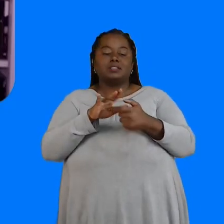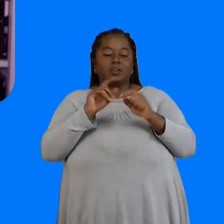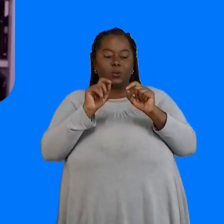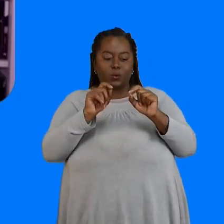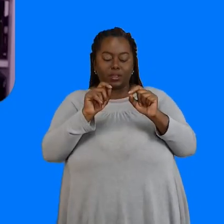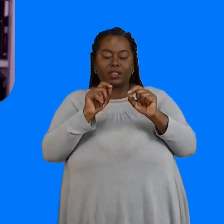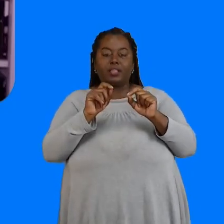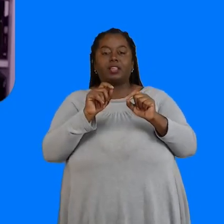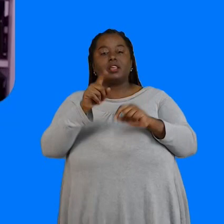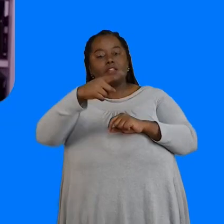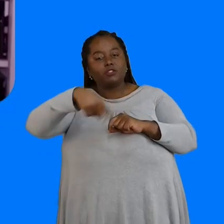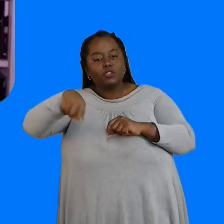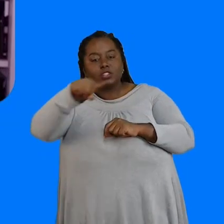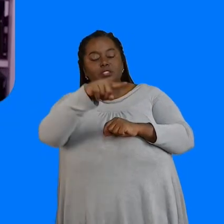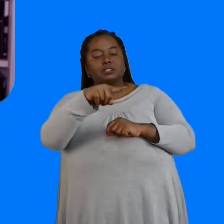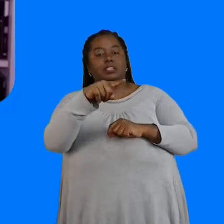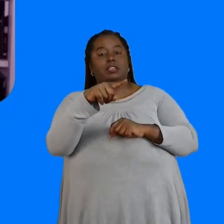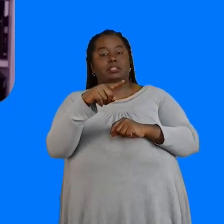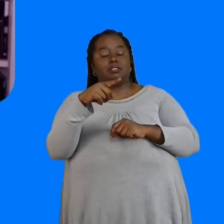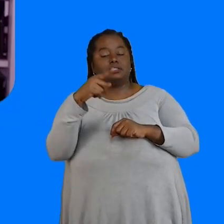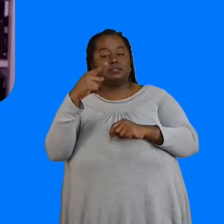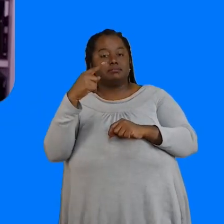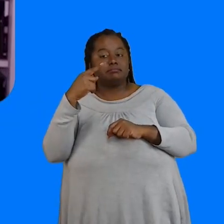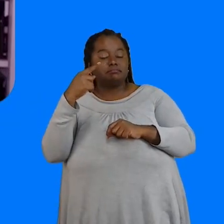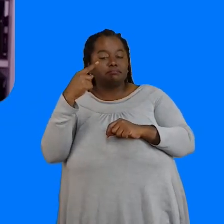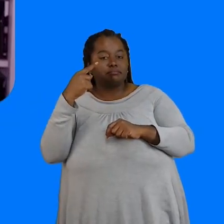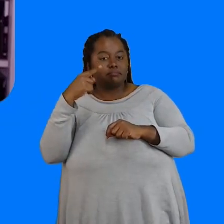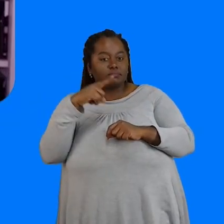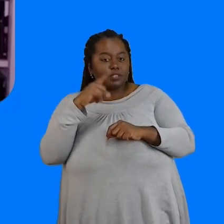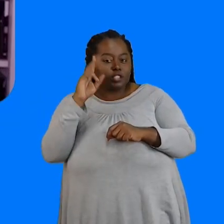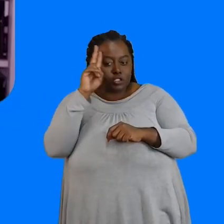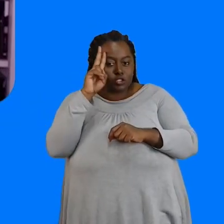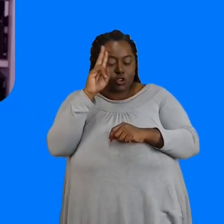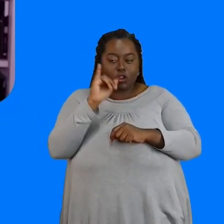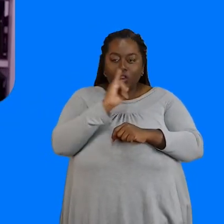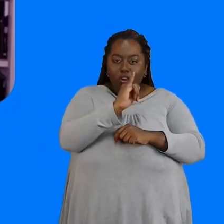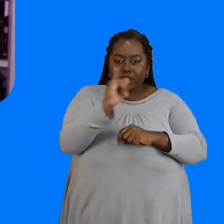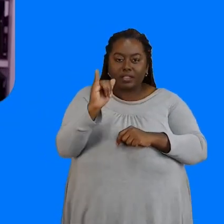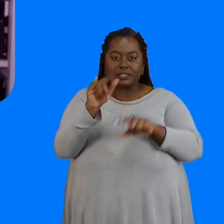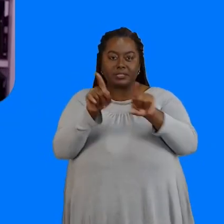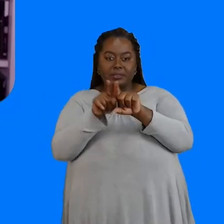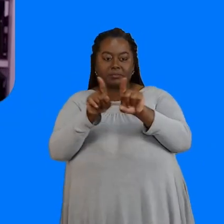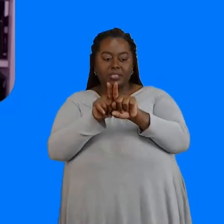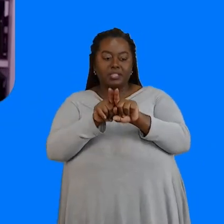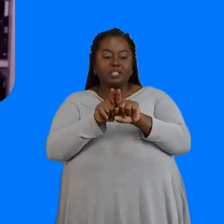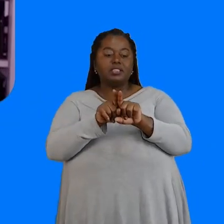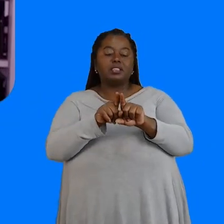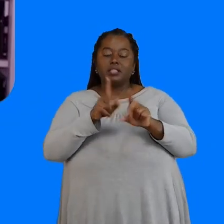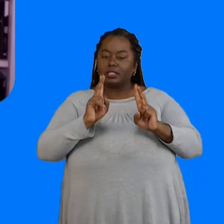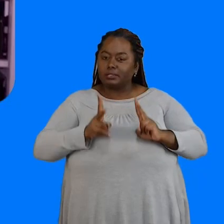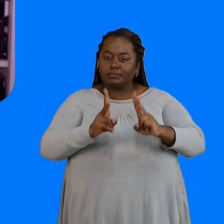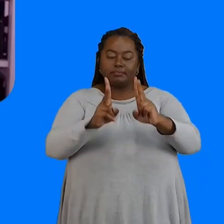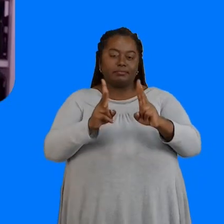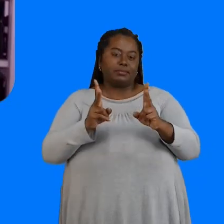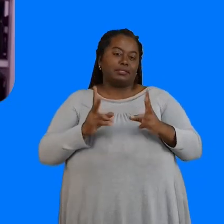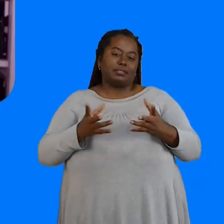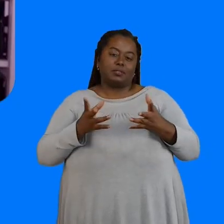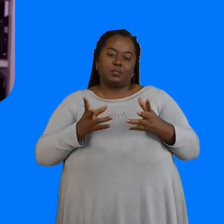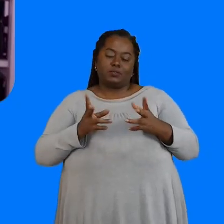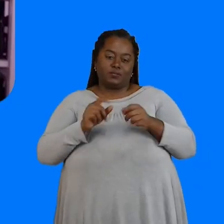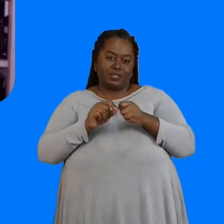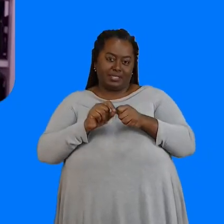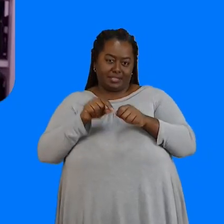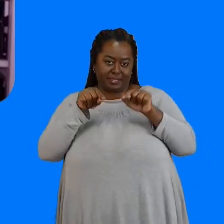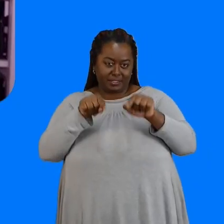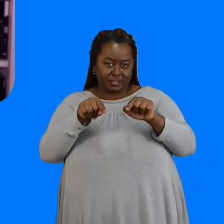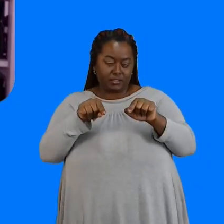estão a ouvir a ideia de que vocês são contadores de histórias também e que estamos constantemente a contar histórias e que podemos